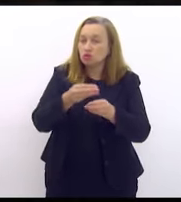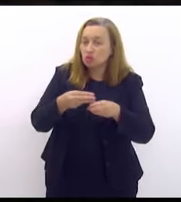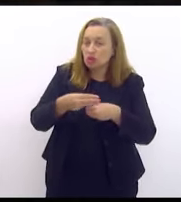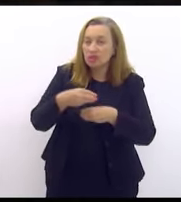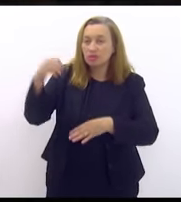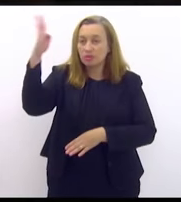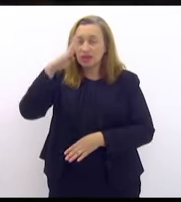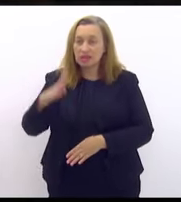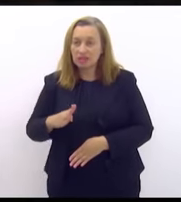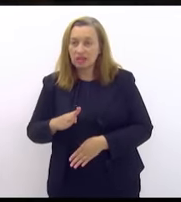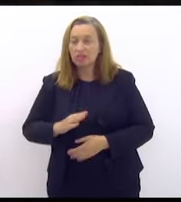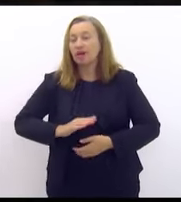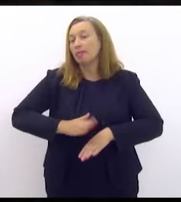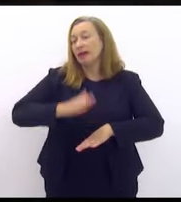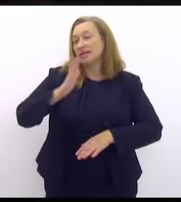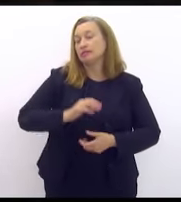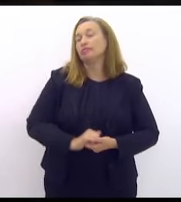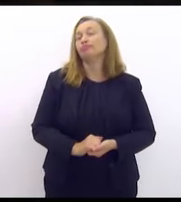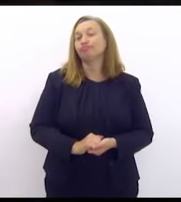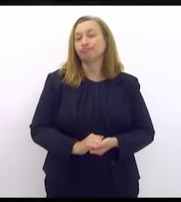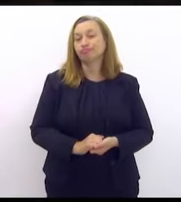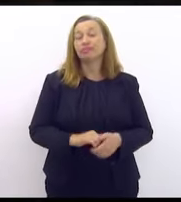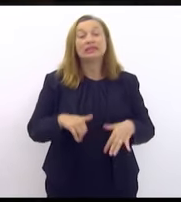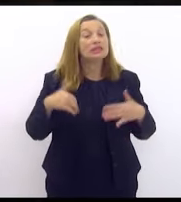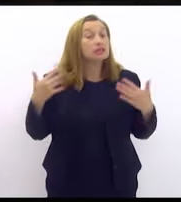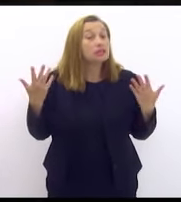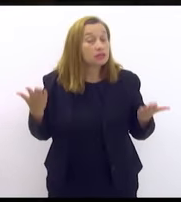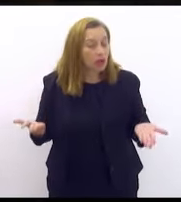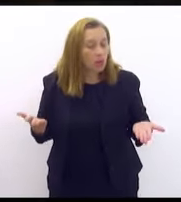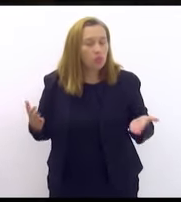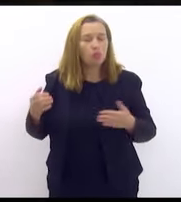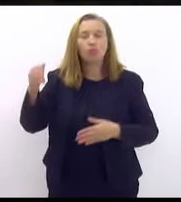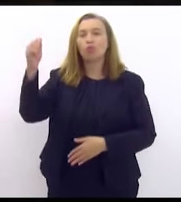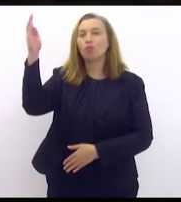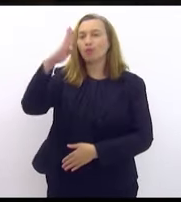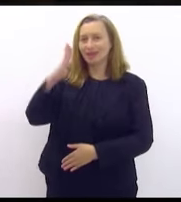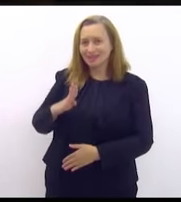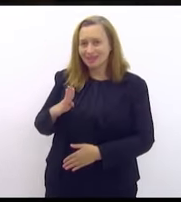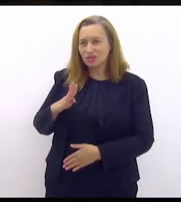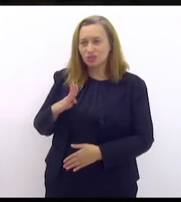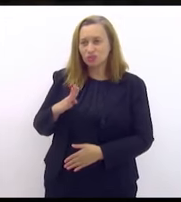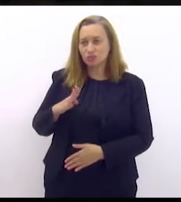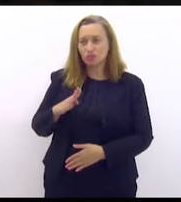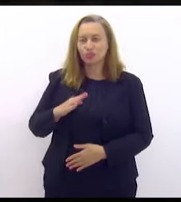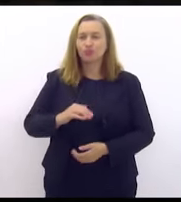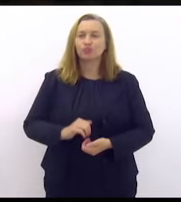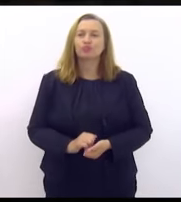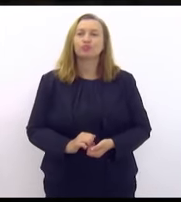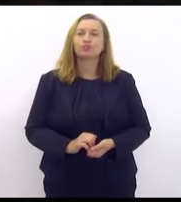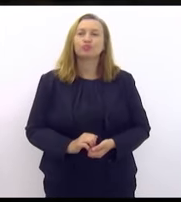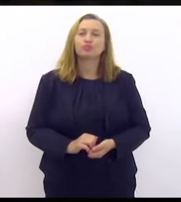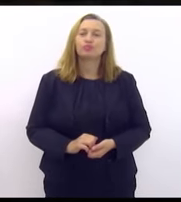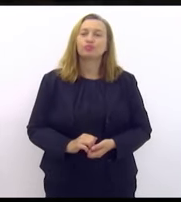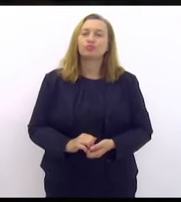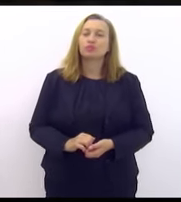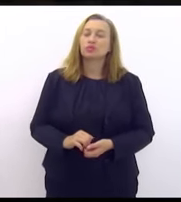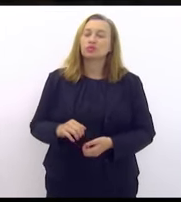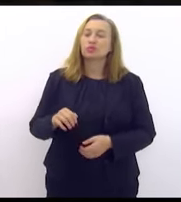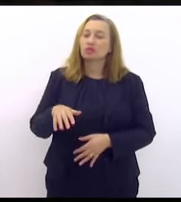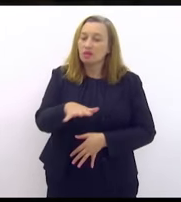de reais. Então, o Brasil, com seus entes